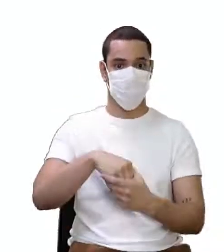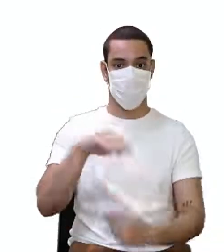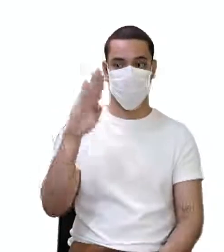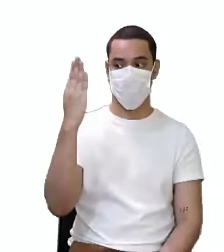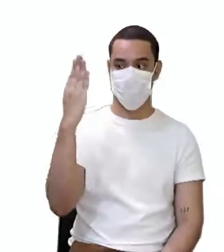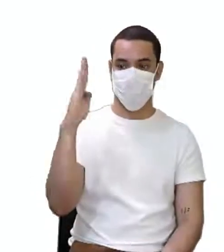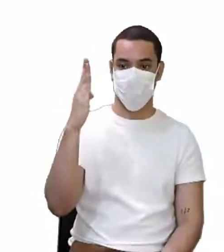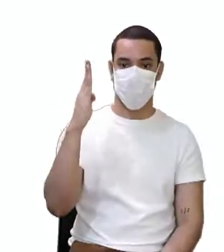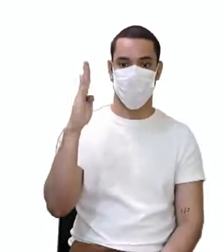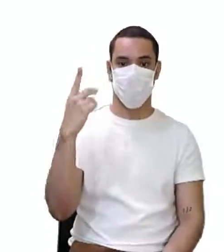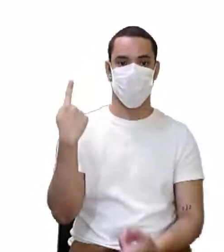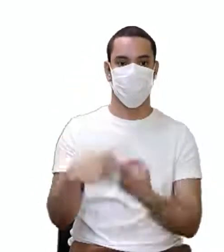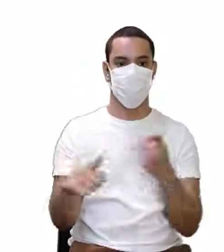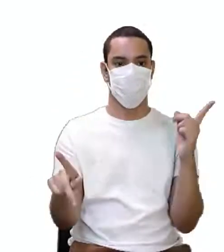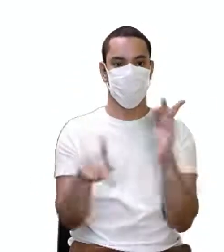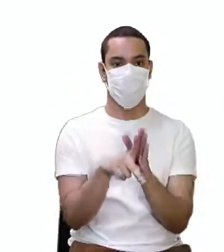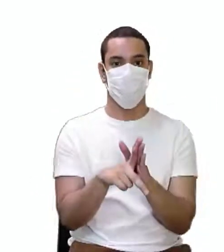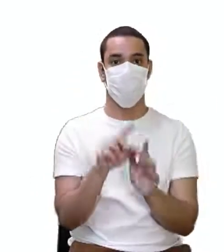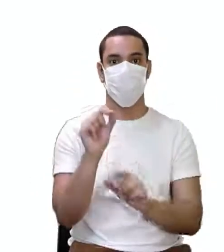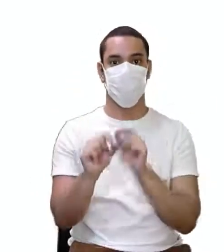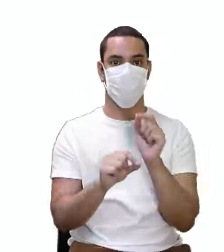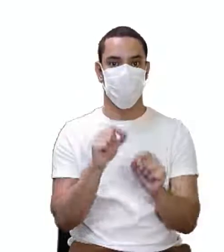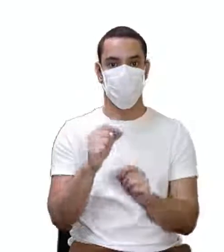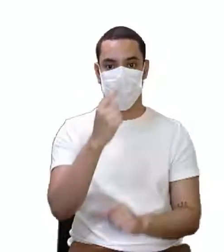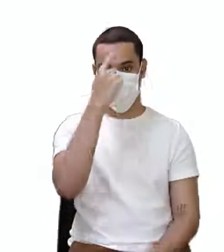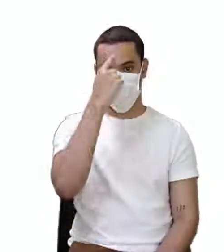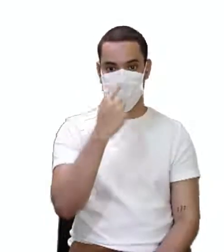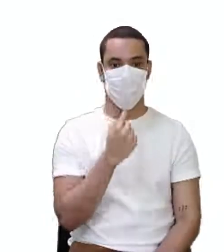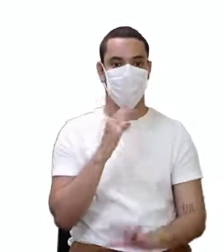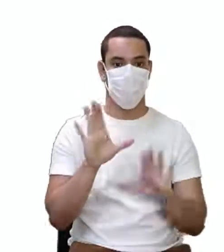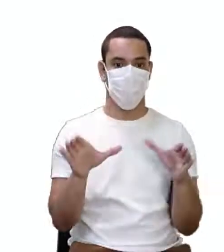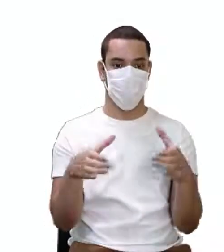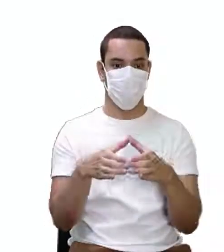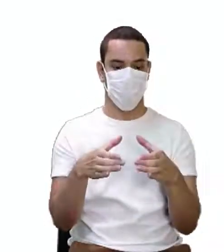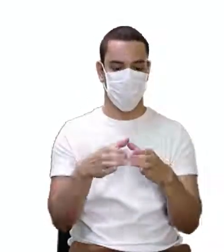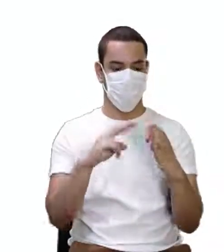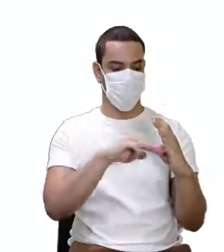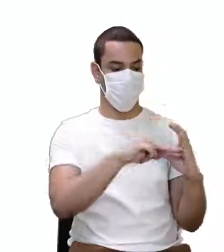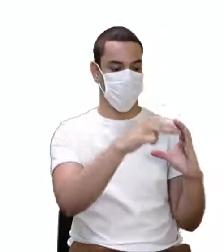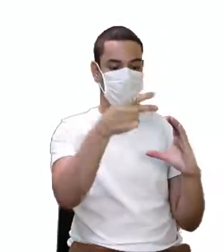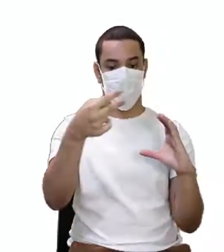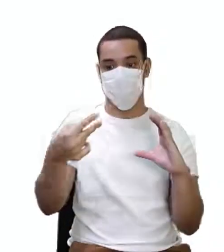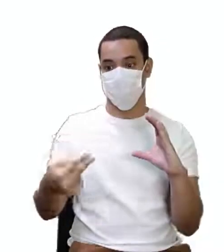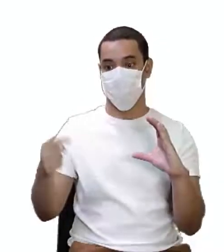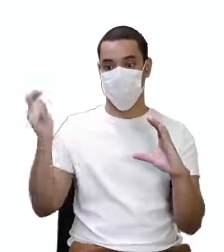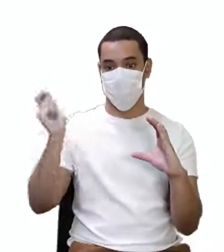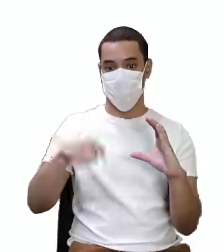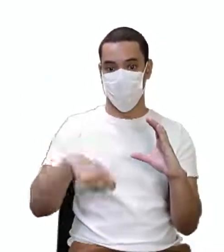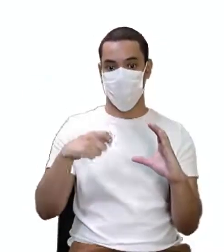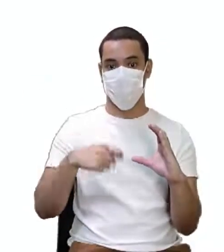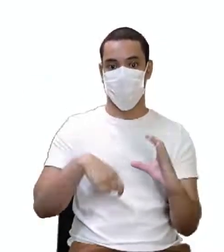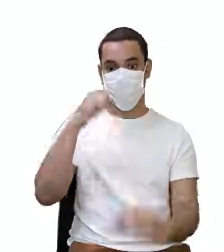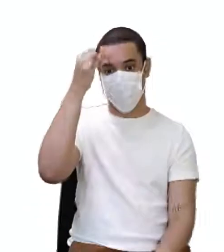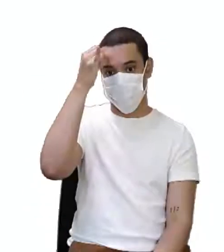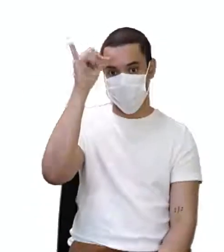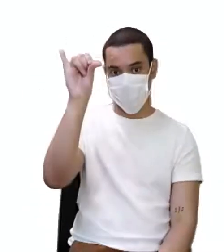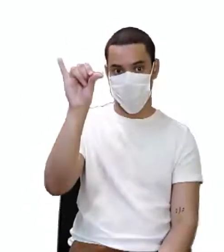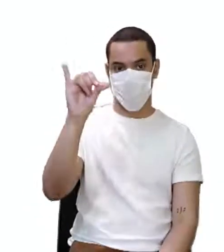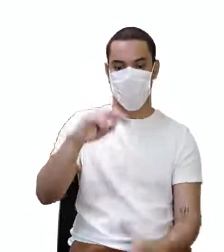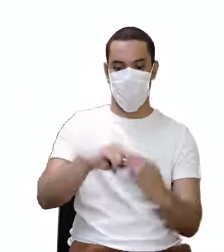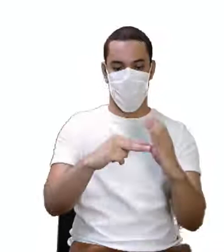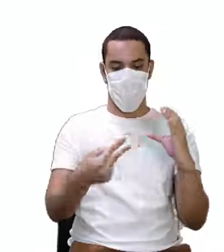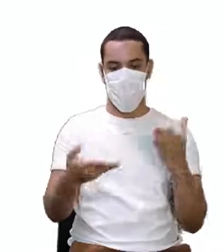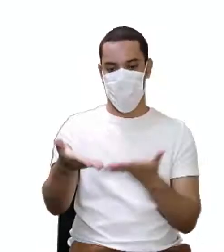biológicas inerentes aos próprios organismos, fazem parte do organismo, que impedem a troca de